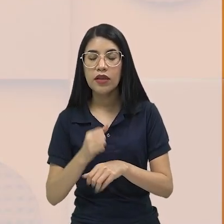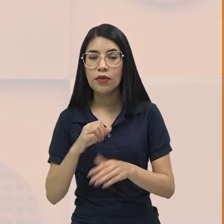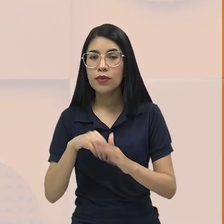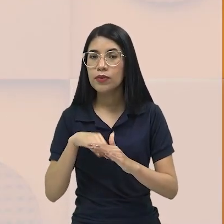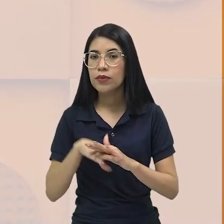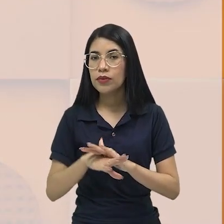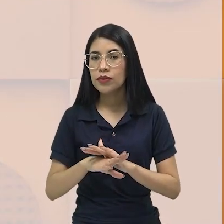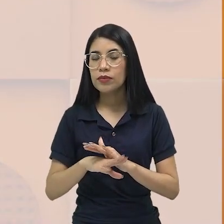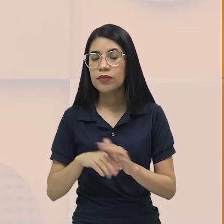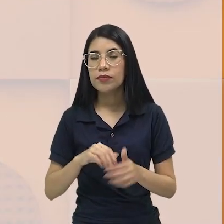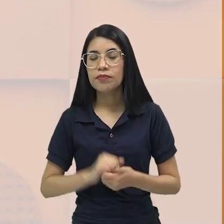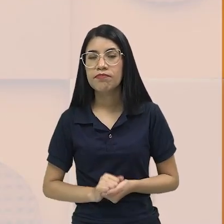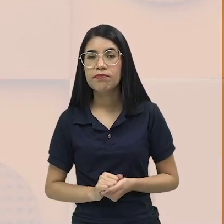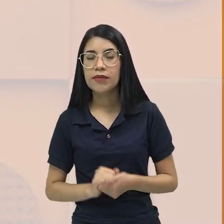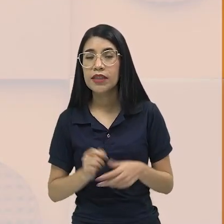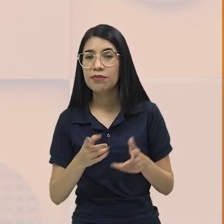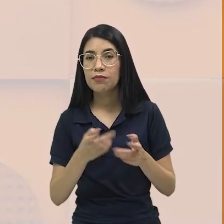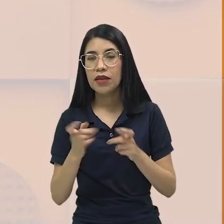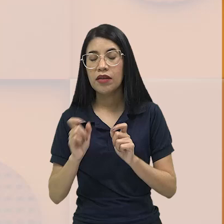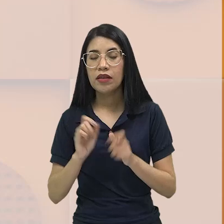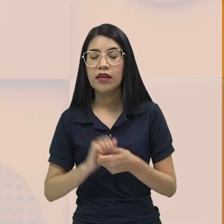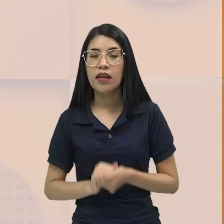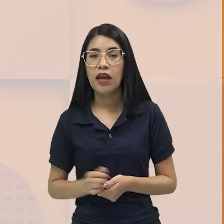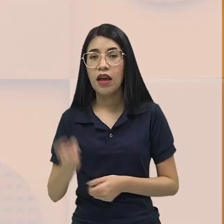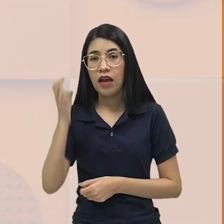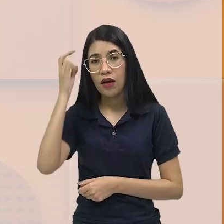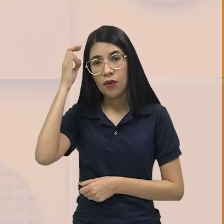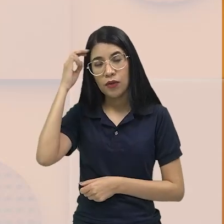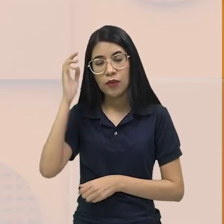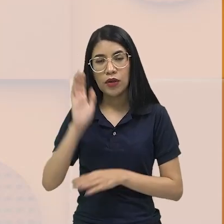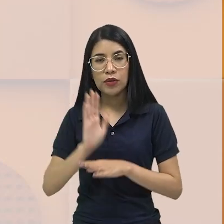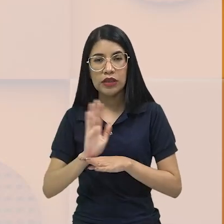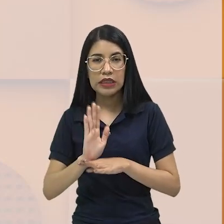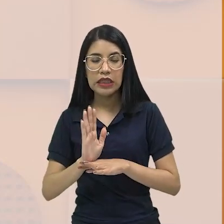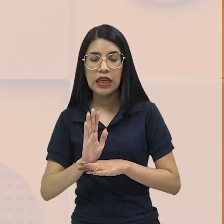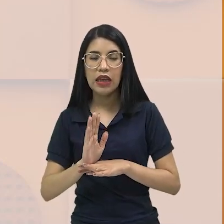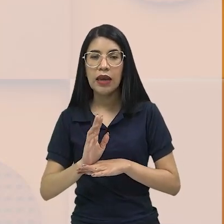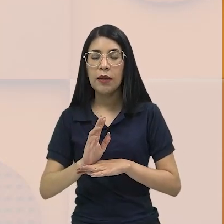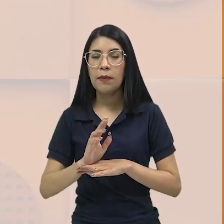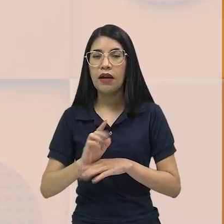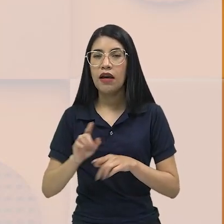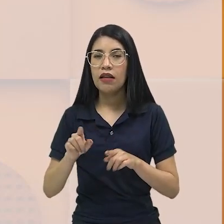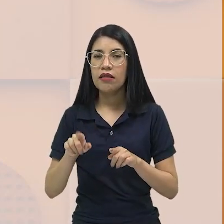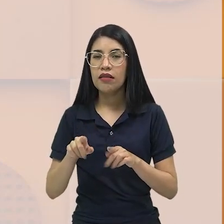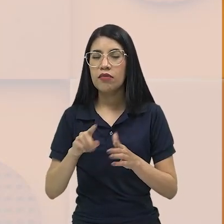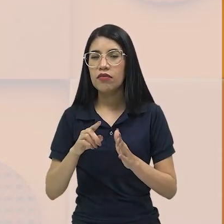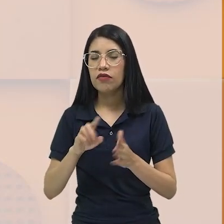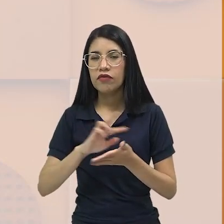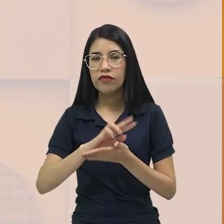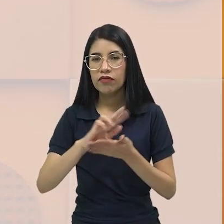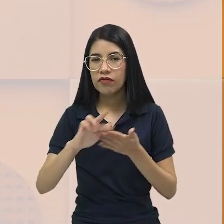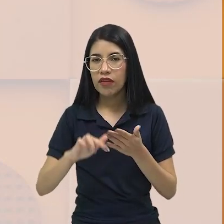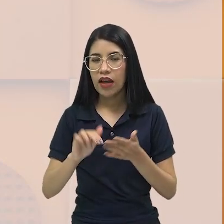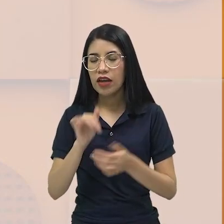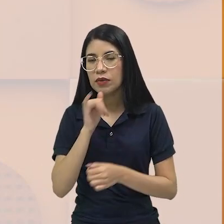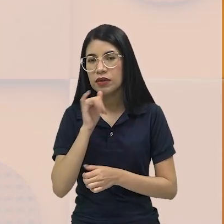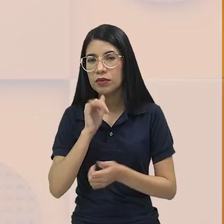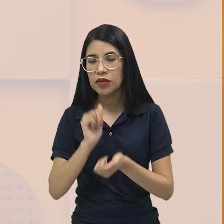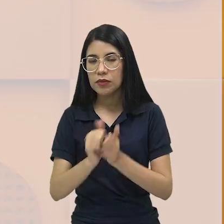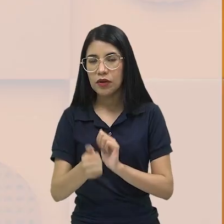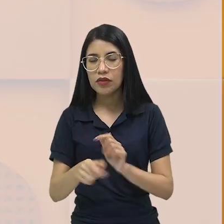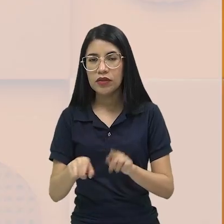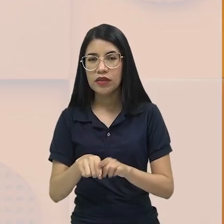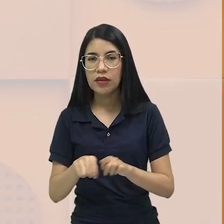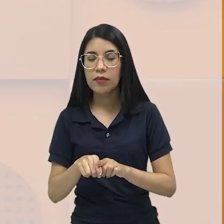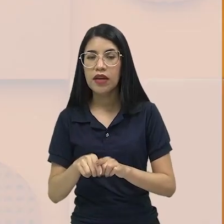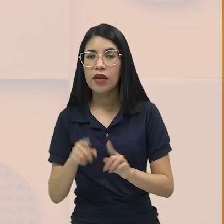costumes? Hoje a gente vê que a cultura pop, o cinema, a moda e até mesmo os esportes, eles são uma forma